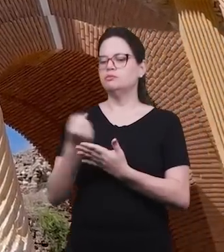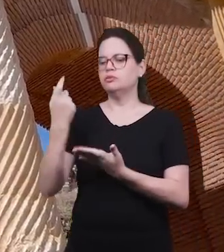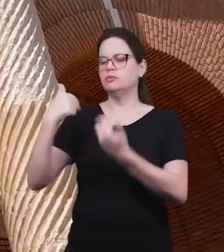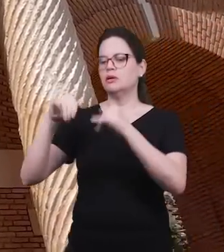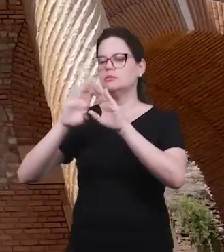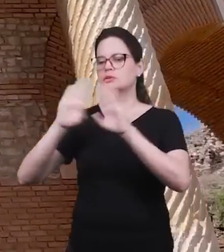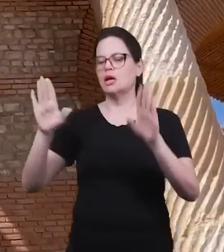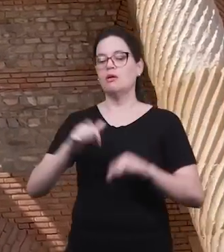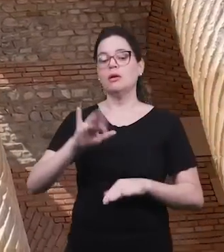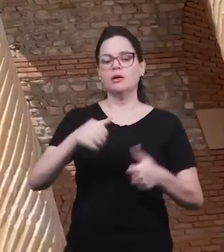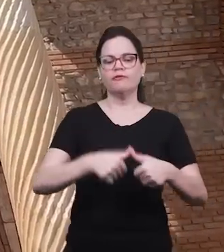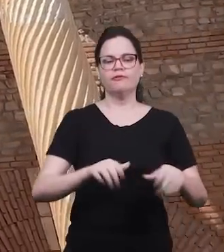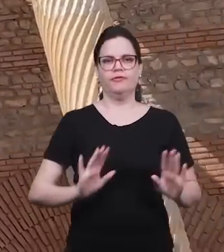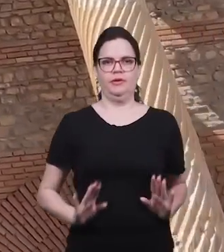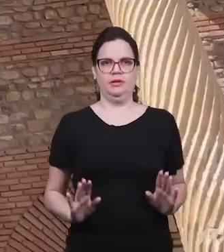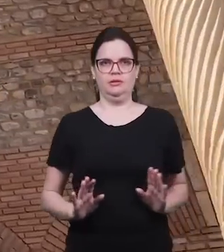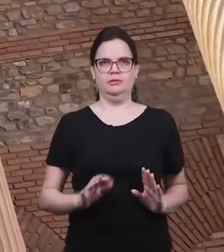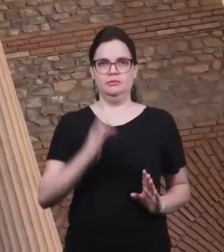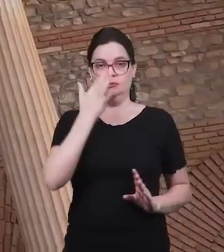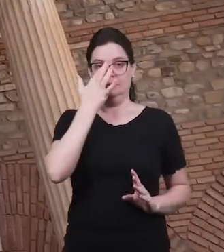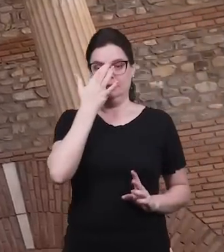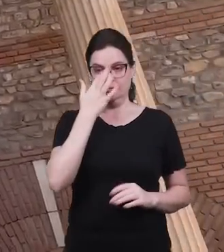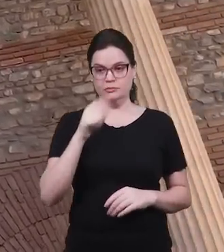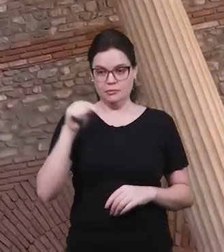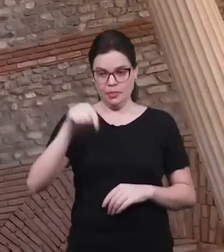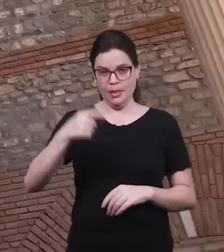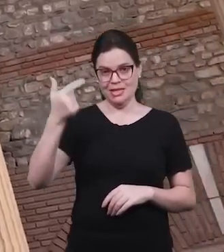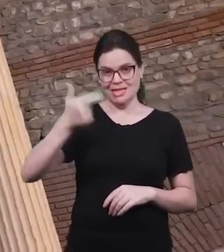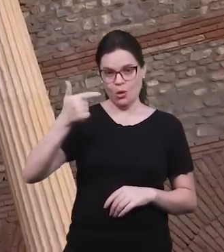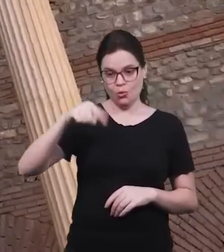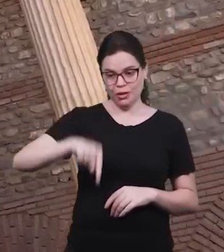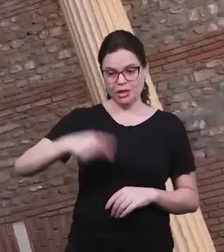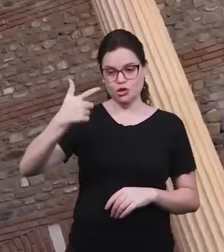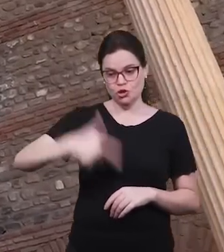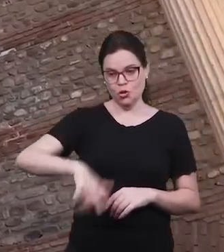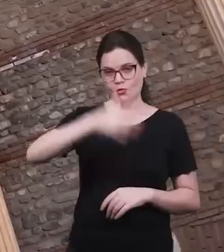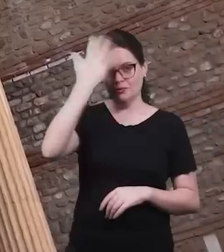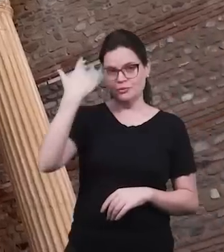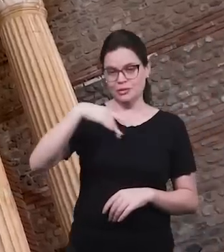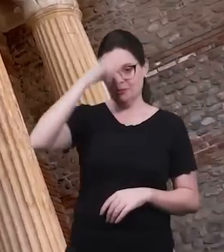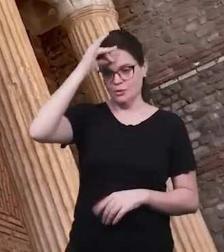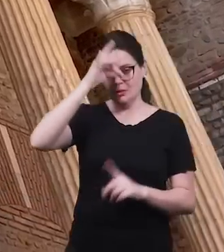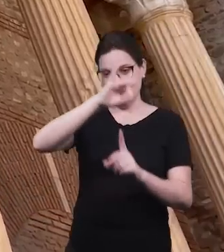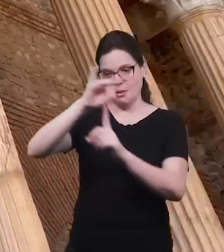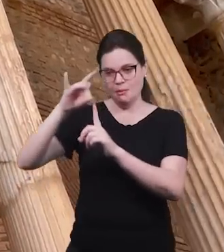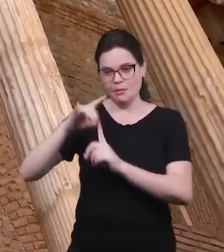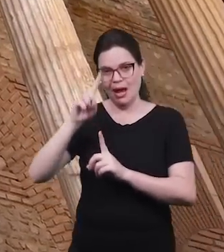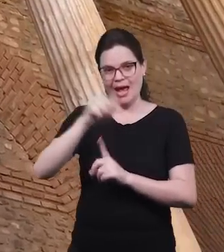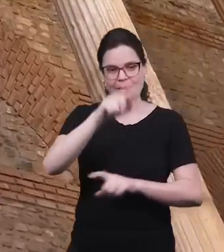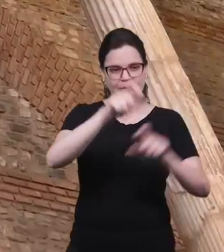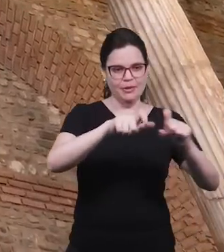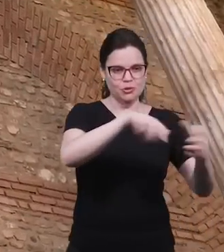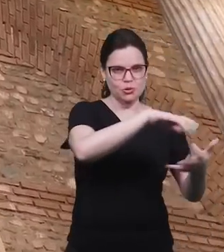apóstolos, é para os apóstolos, não é para o mundo não. Esse aqui, esse segundo derramamento do Espírito, não é para o mundo não,